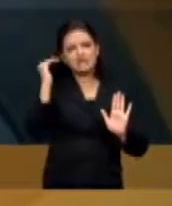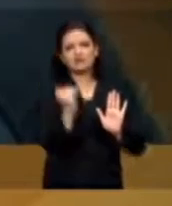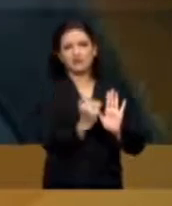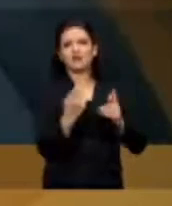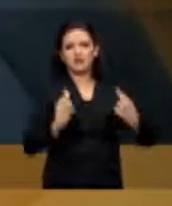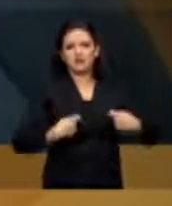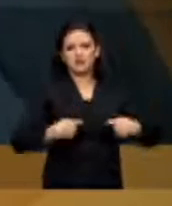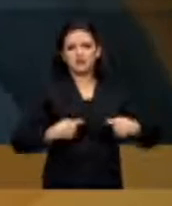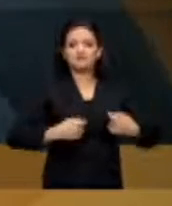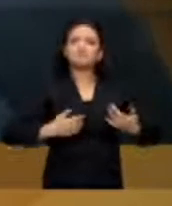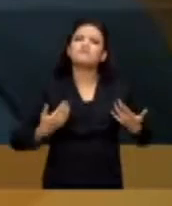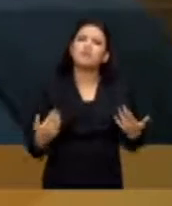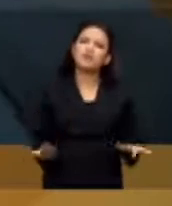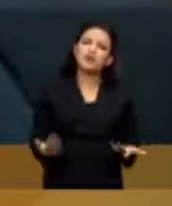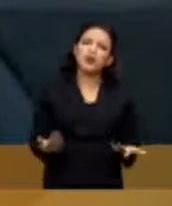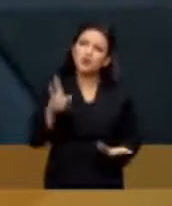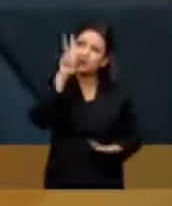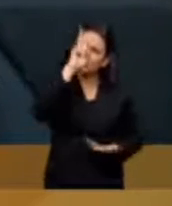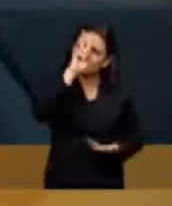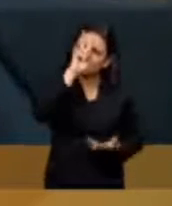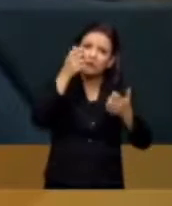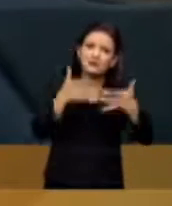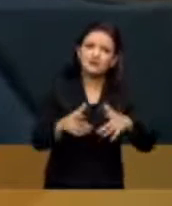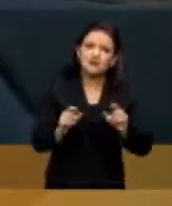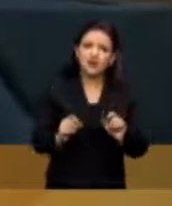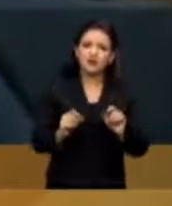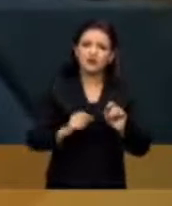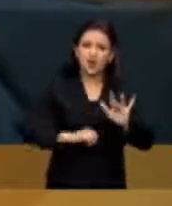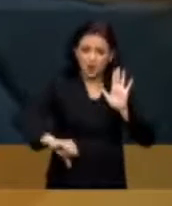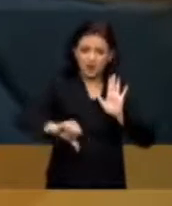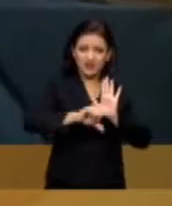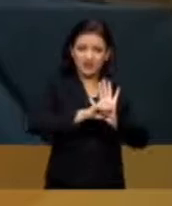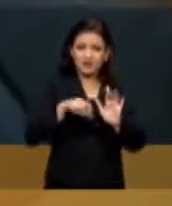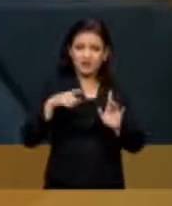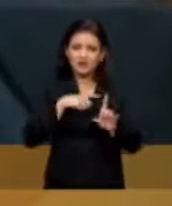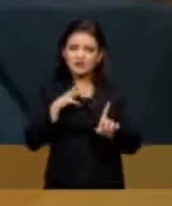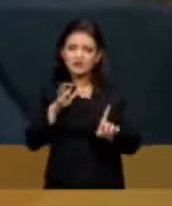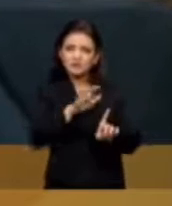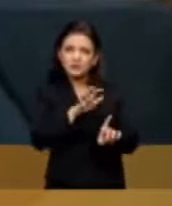shakespeariana para explicar que o crime de coação no curso do processo,